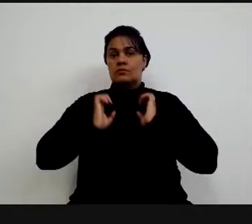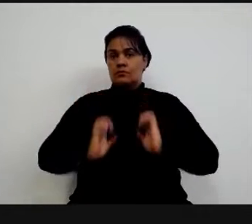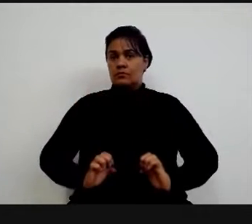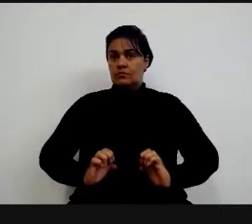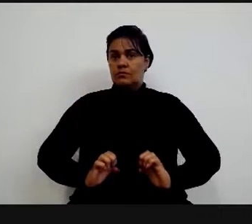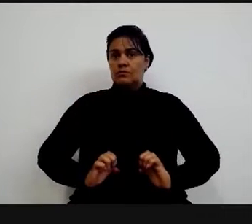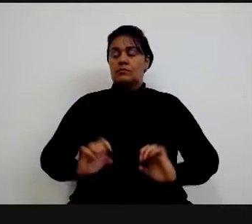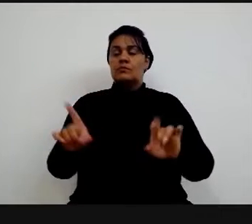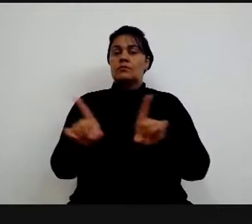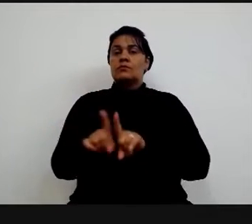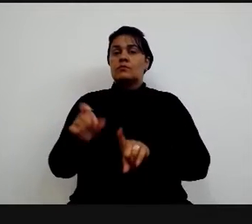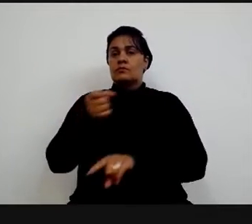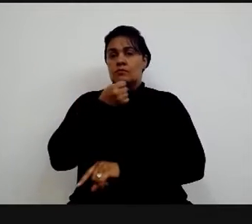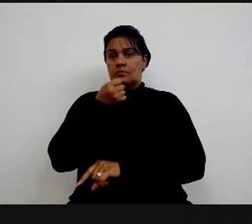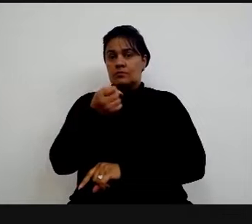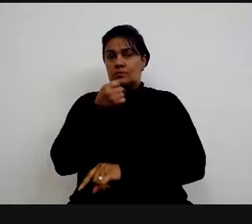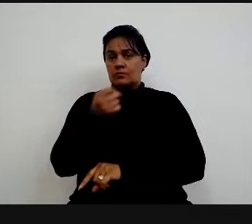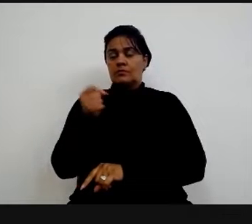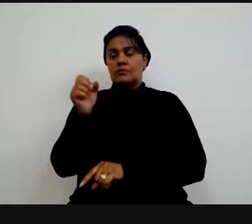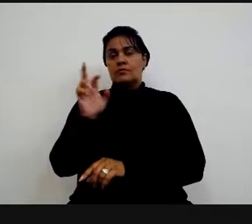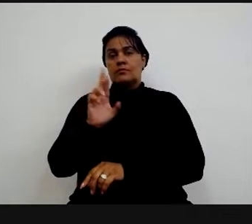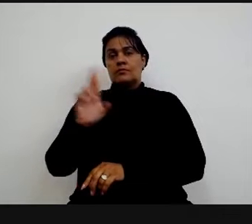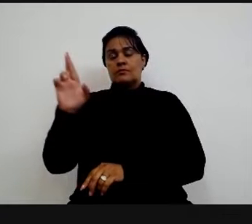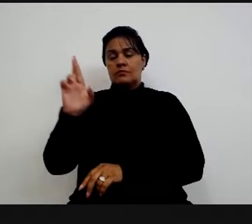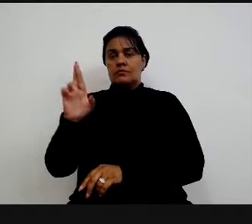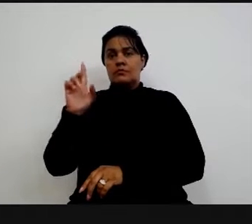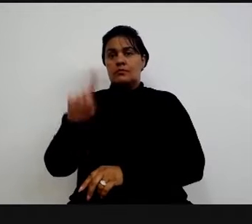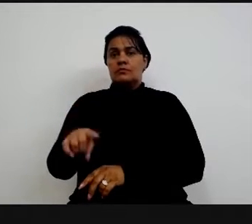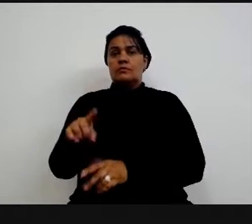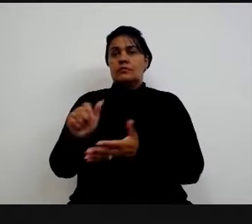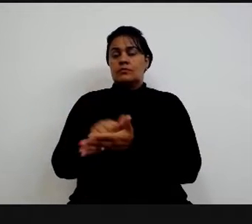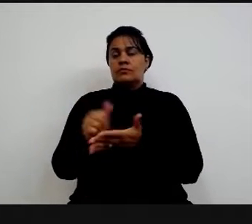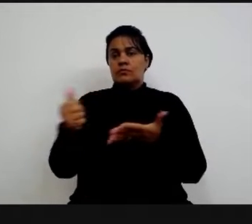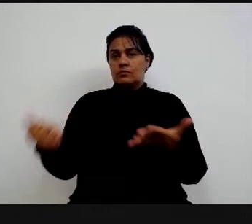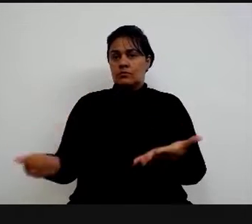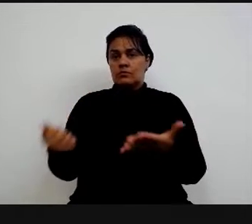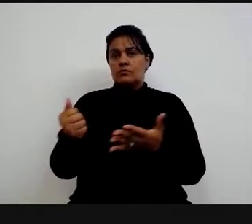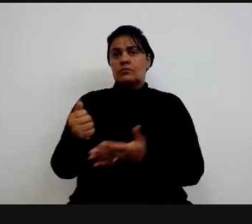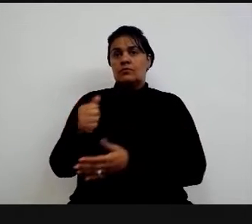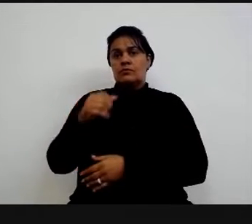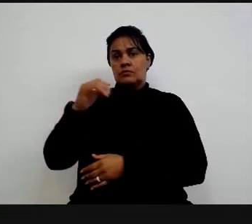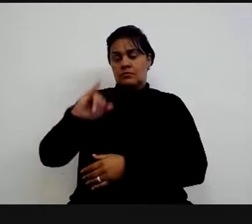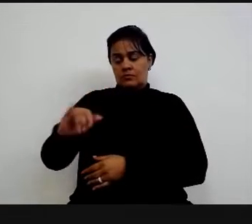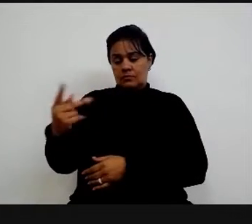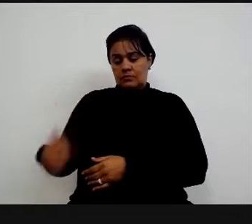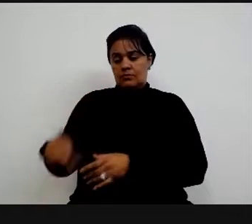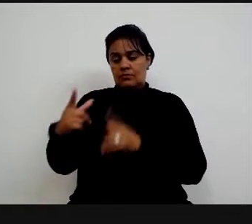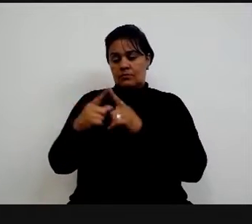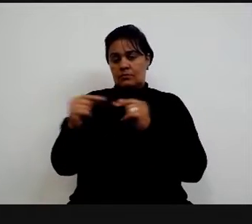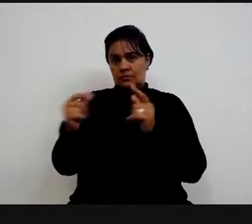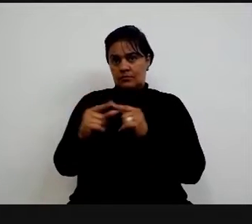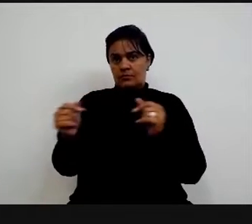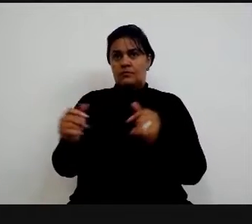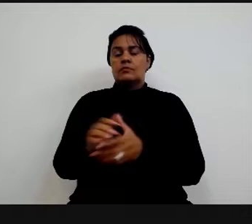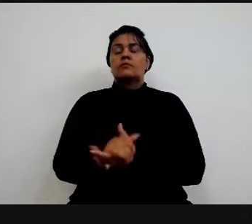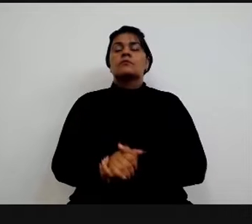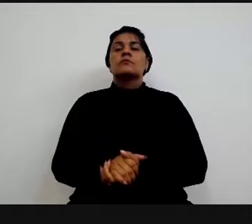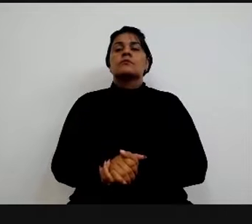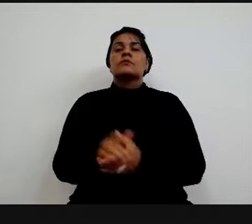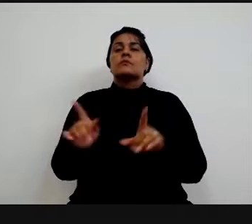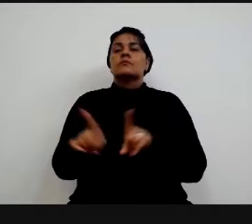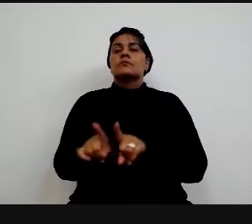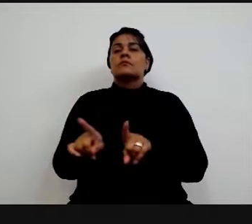jornalista, foi chefe de revisão do Jornal de Brasília e colunista da revista Foco.